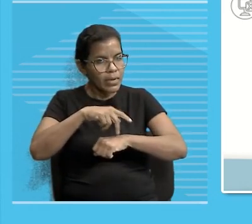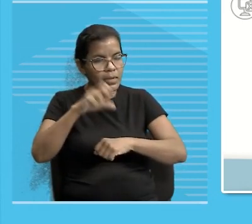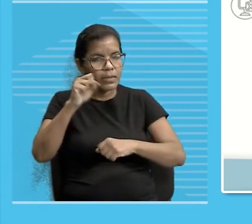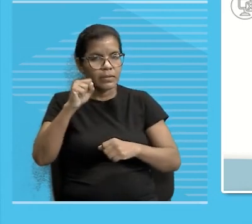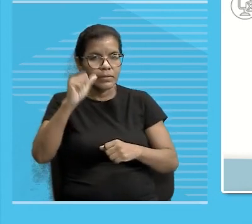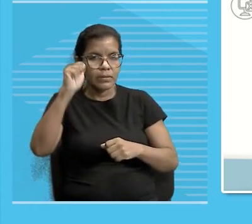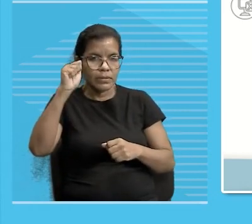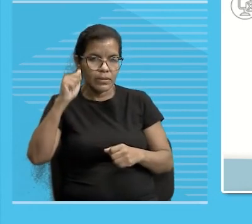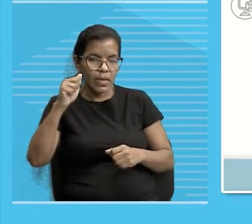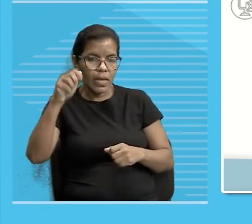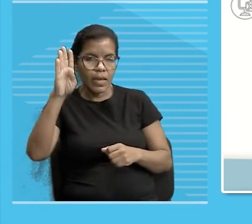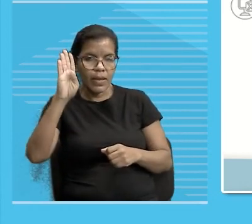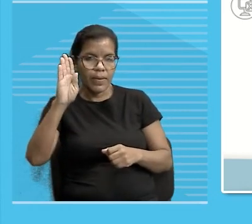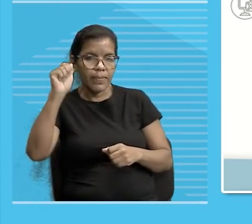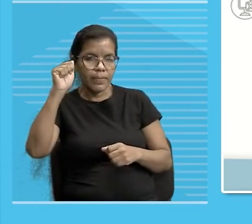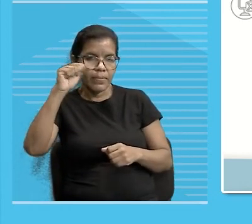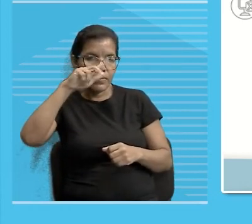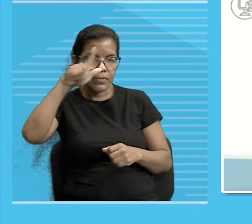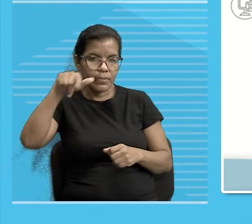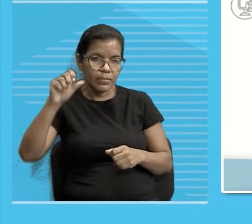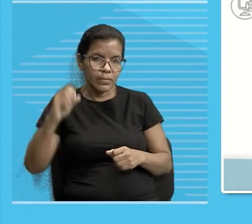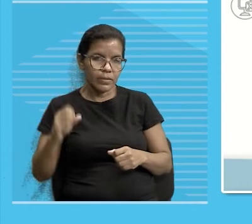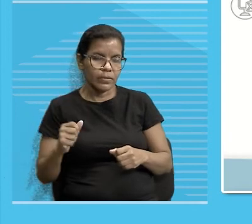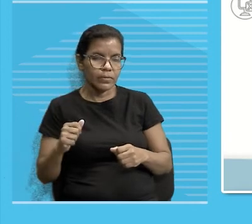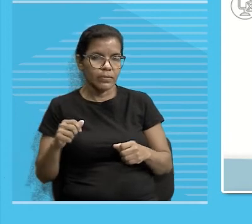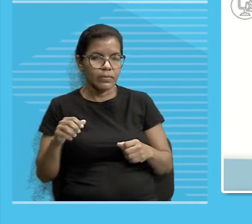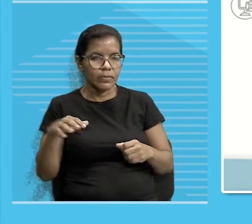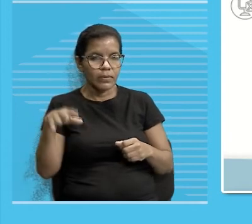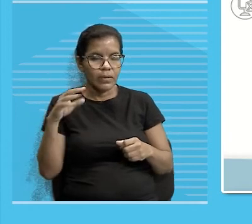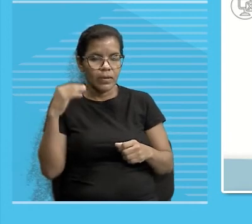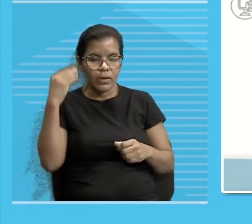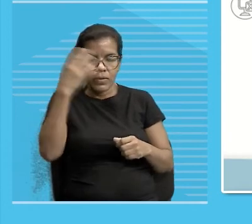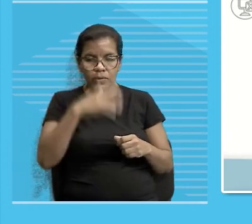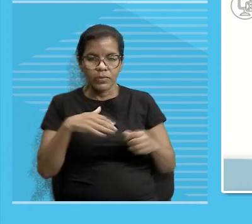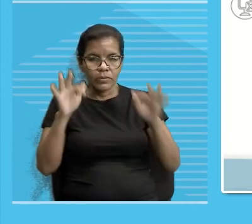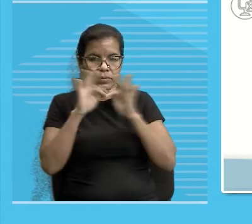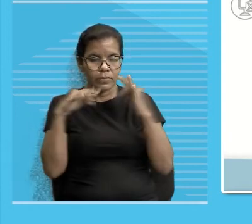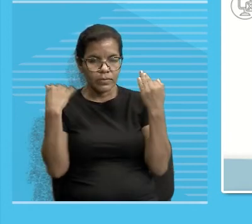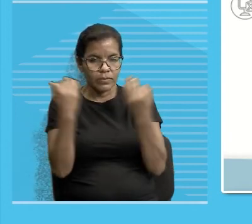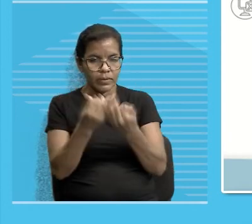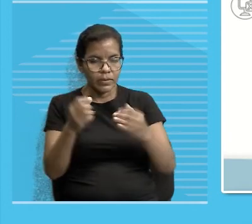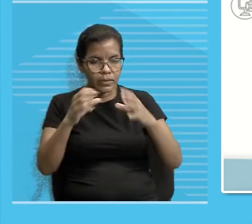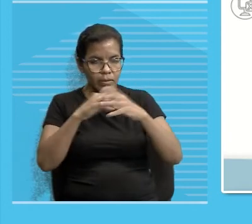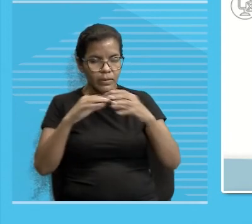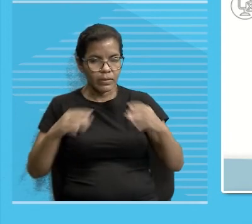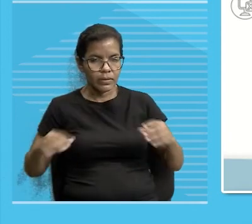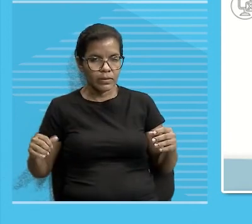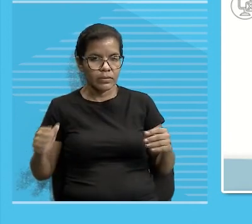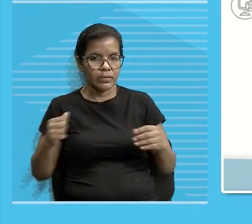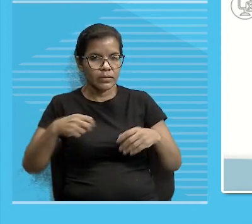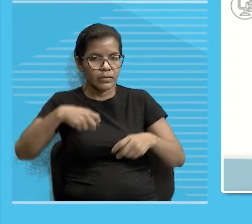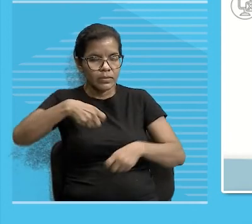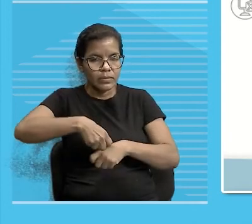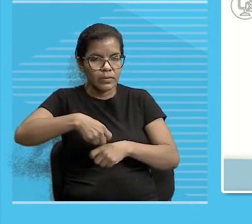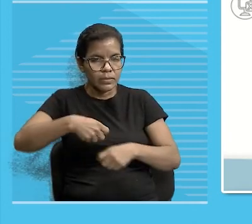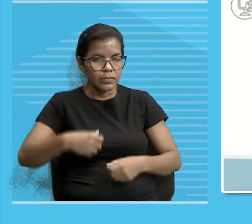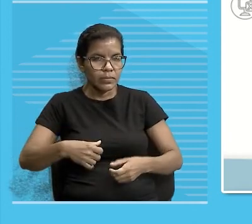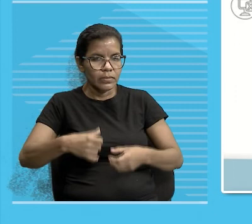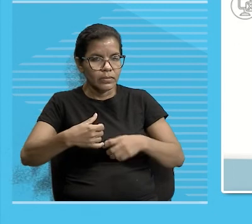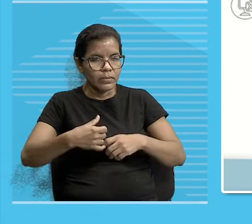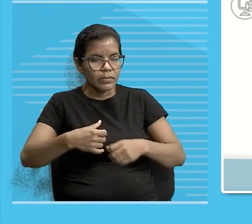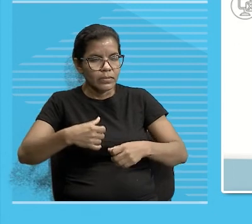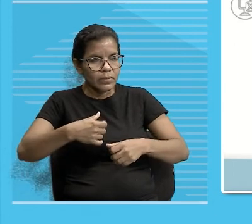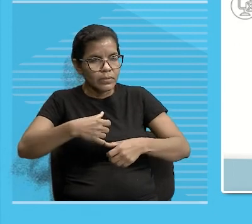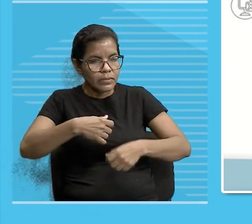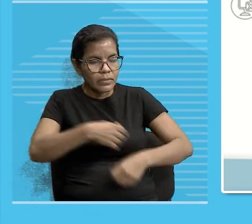rosto popular. Características do próprio aleijadinho, tá? Técnica dele. Olha aí,